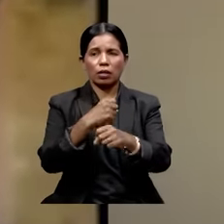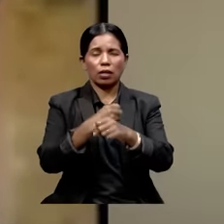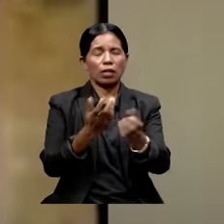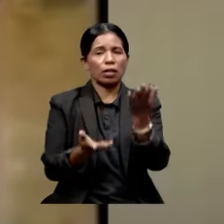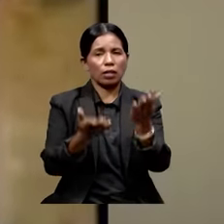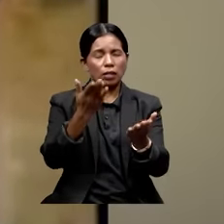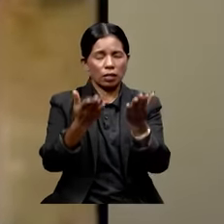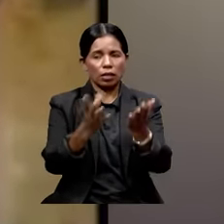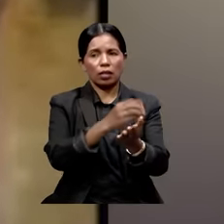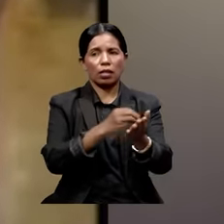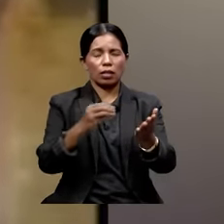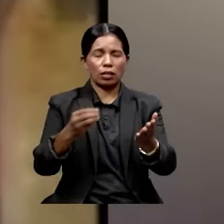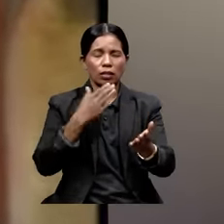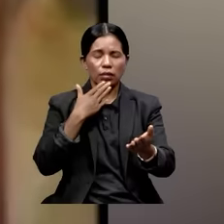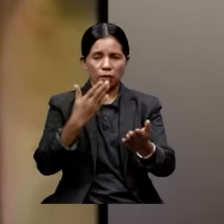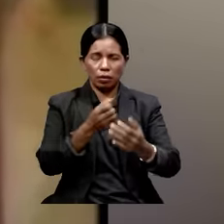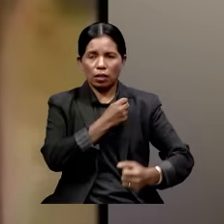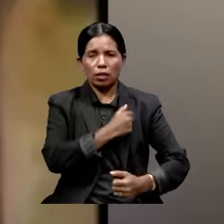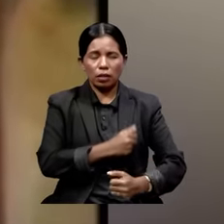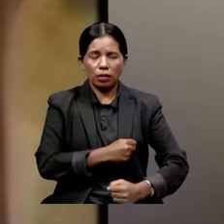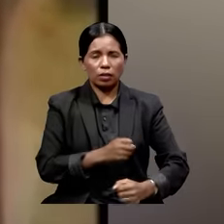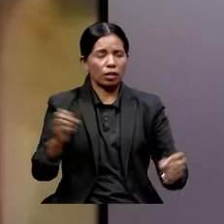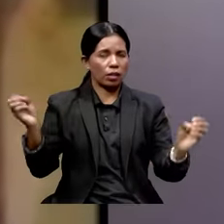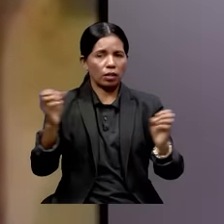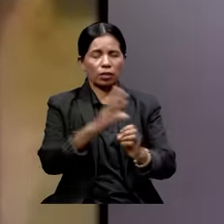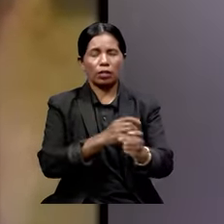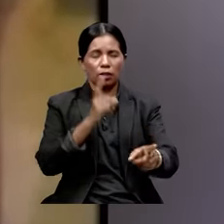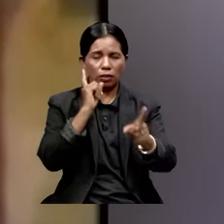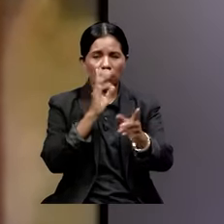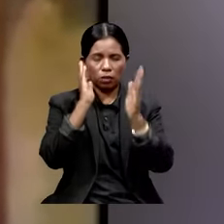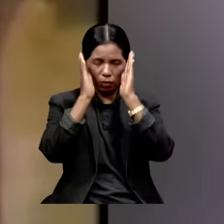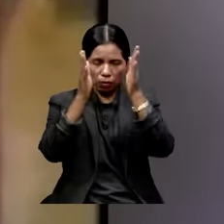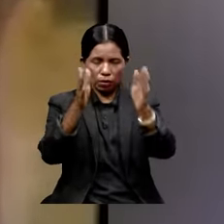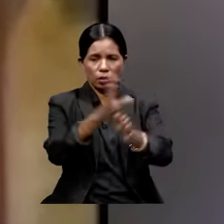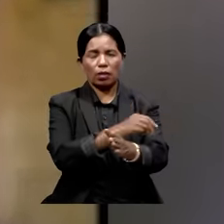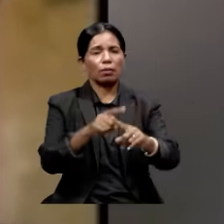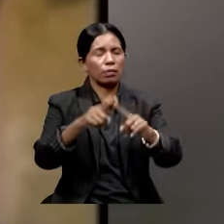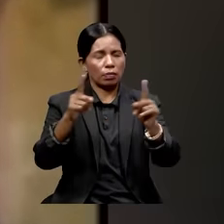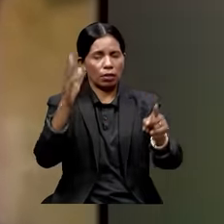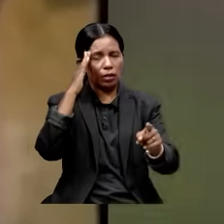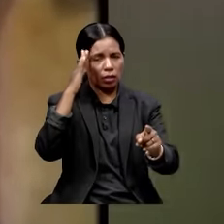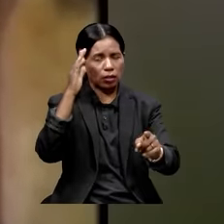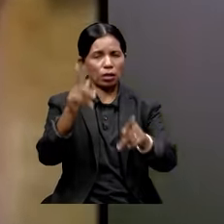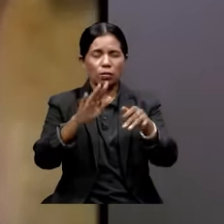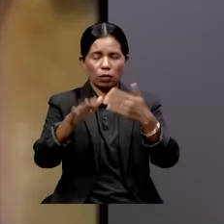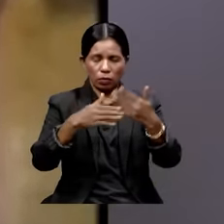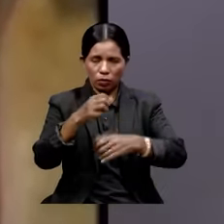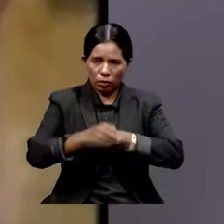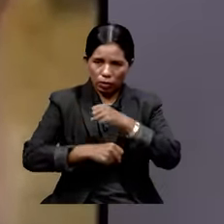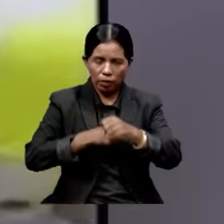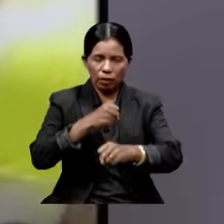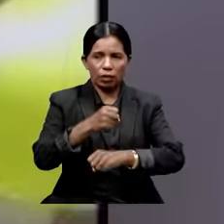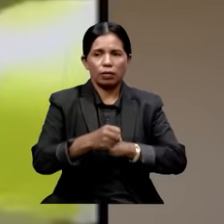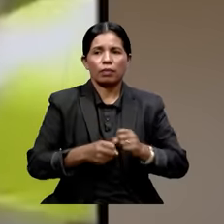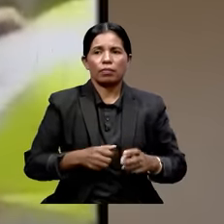entre diplomacia no solidariedade, sem confronta diretamente a ocupação, mas bem reconhece o povo ne sofrimento.